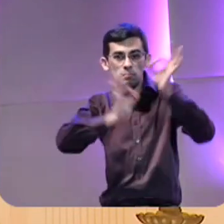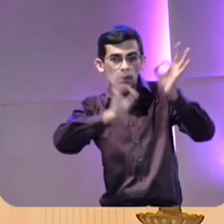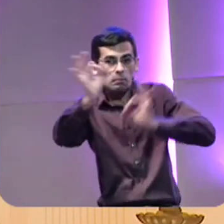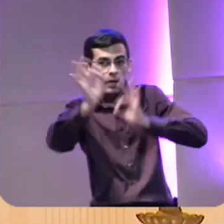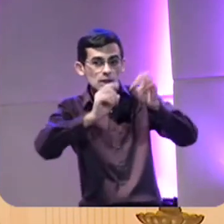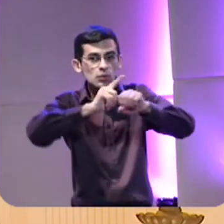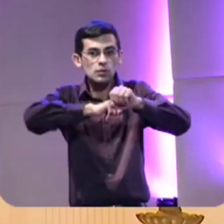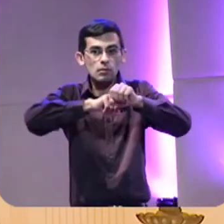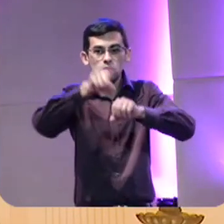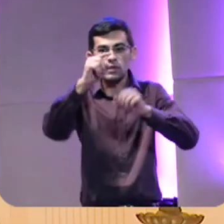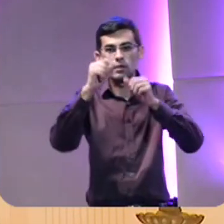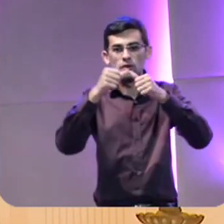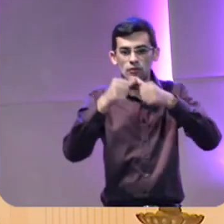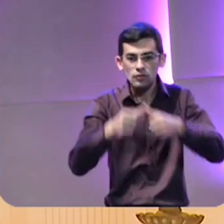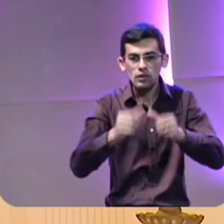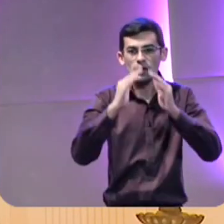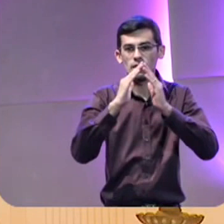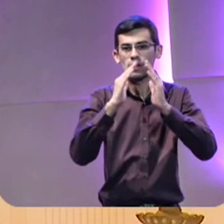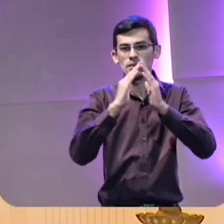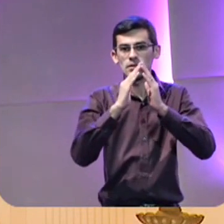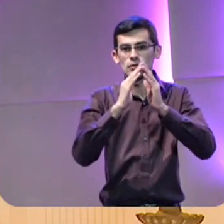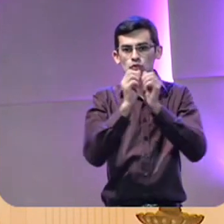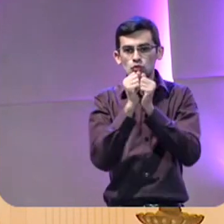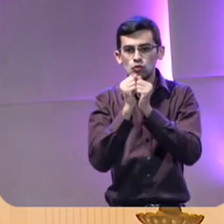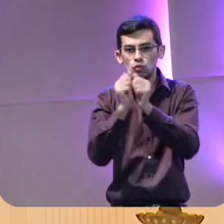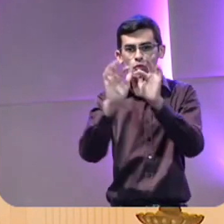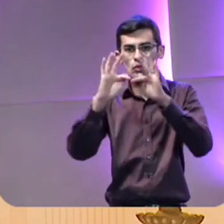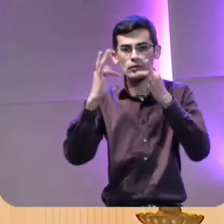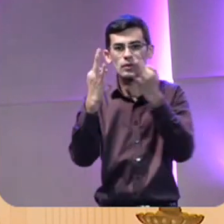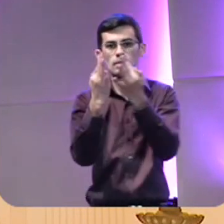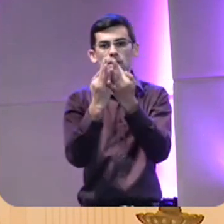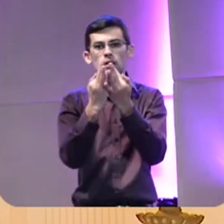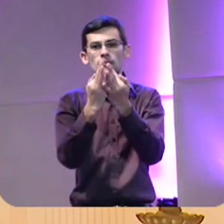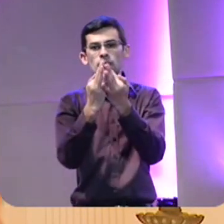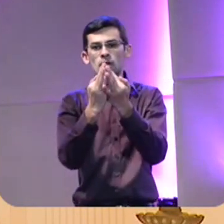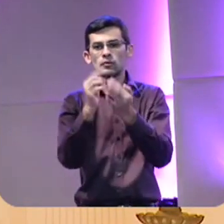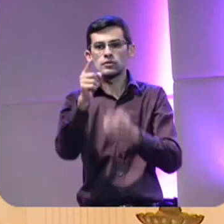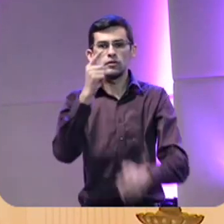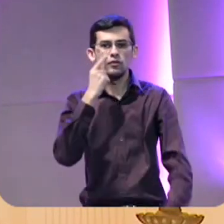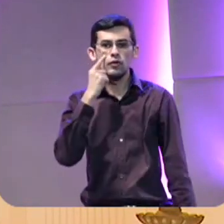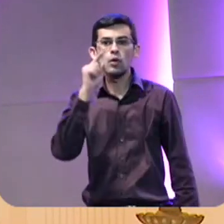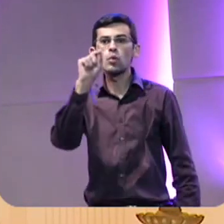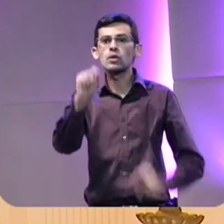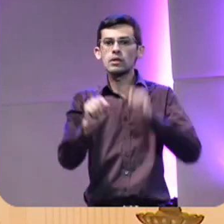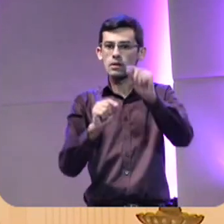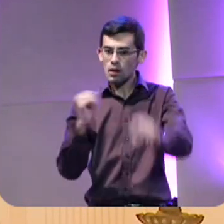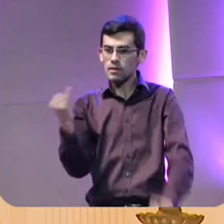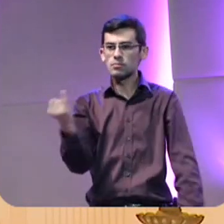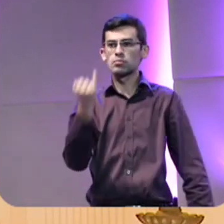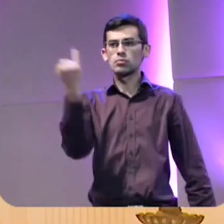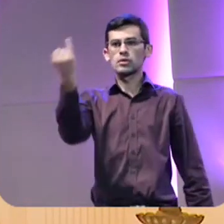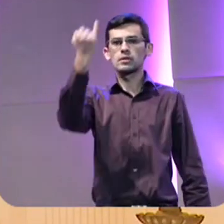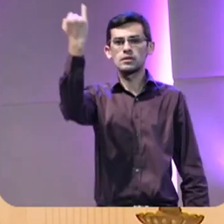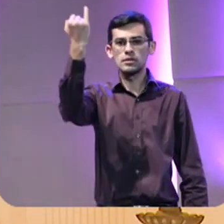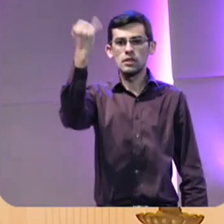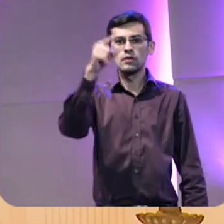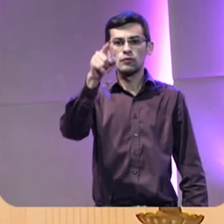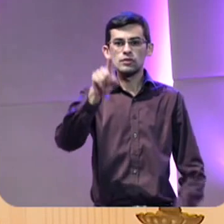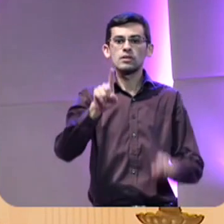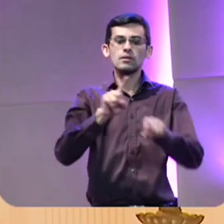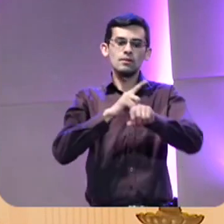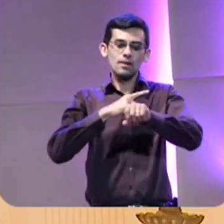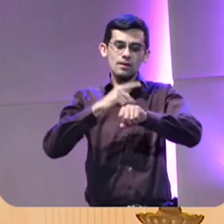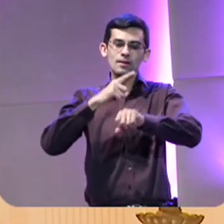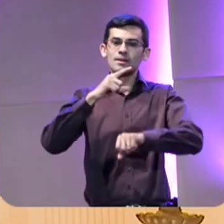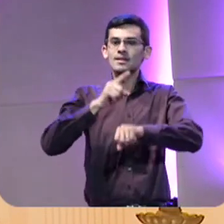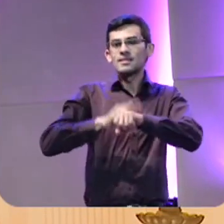para você estar em casa, para você estar com a sua família, para você ver o que realmente é importante e para você gastar tempo